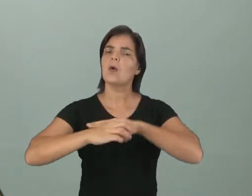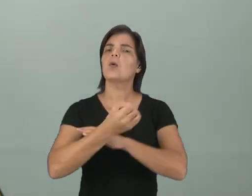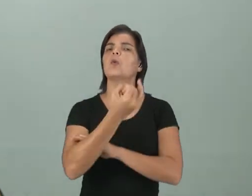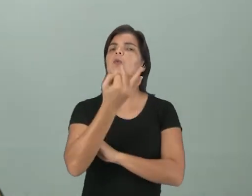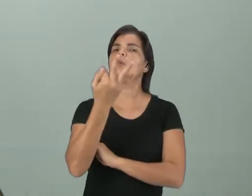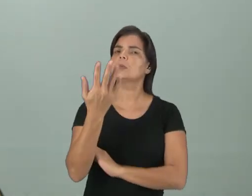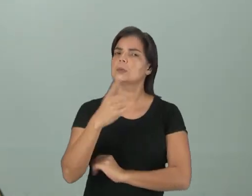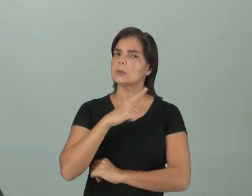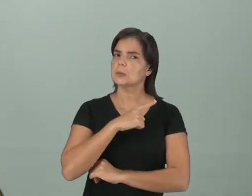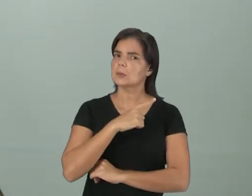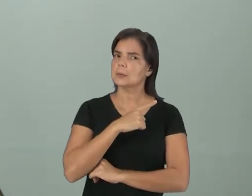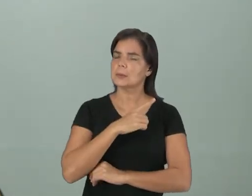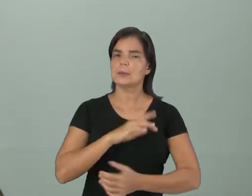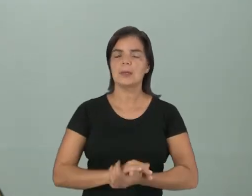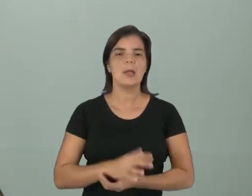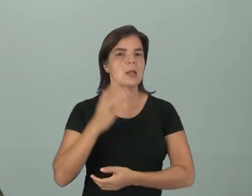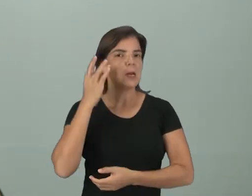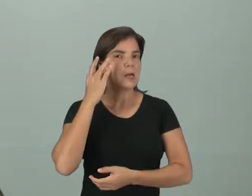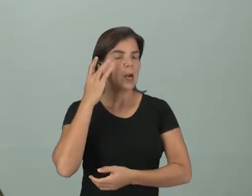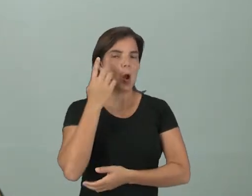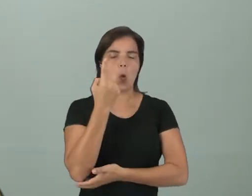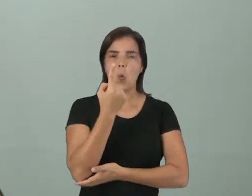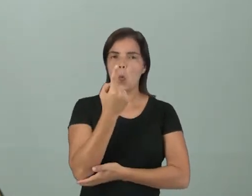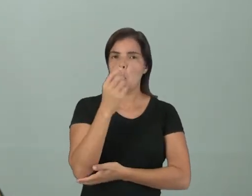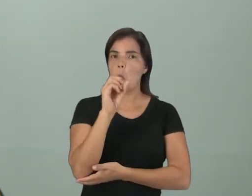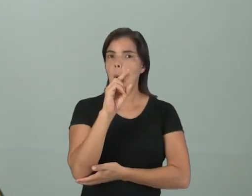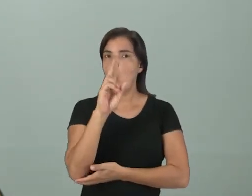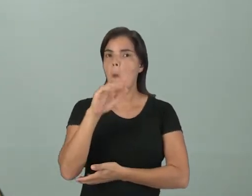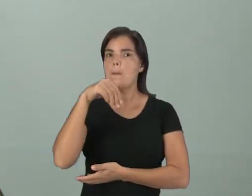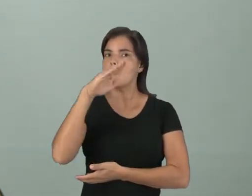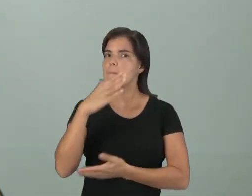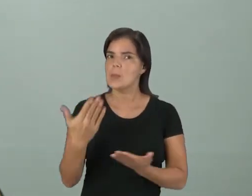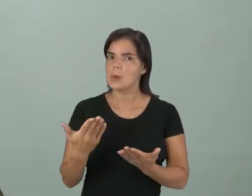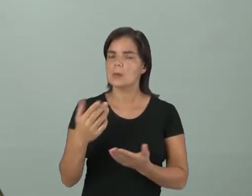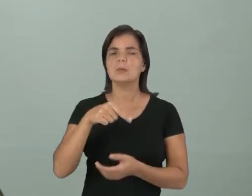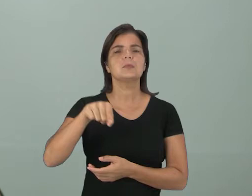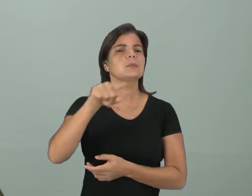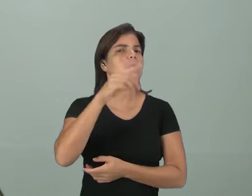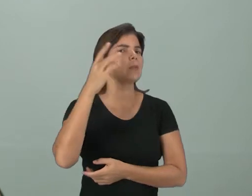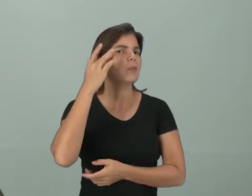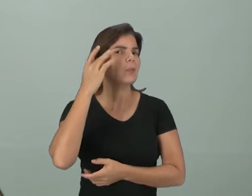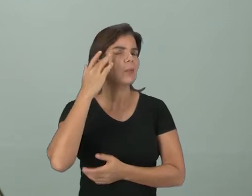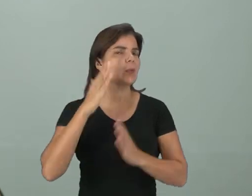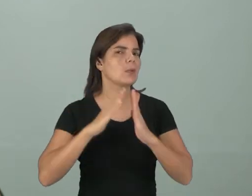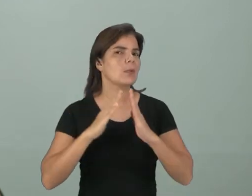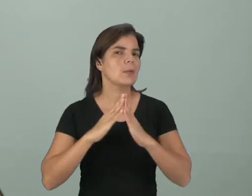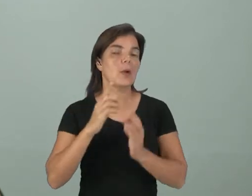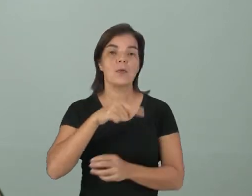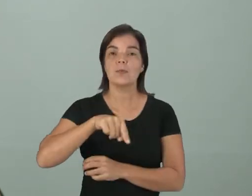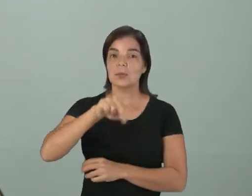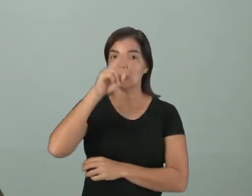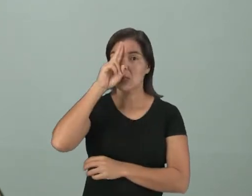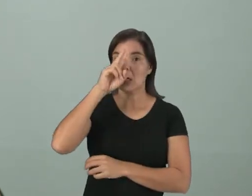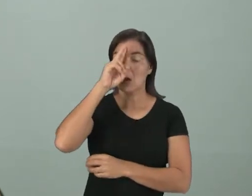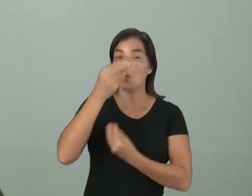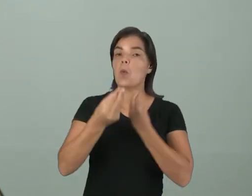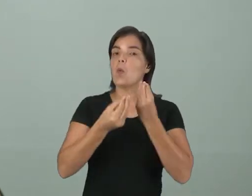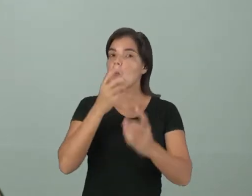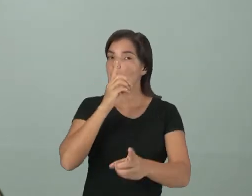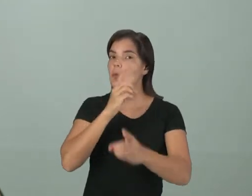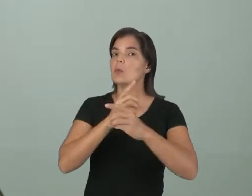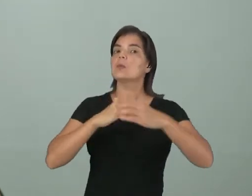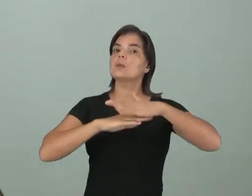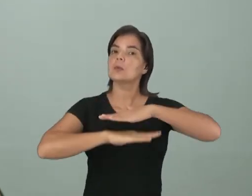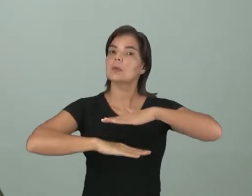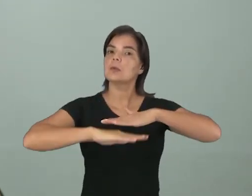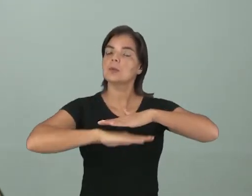Quantas bases será que elas têm? Será que é uma ou mais de uma? O que você acha em casa? Você lembra como identificar uma